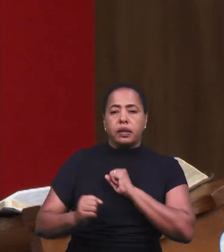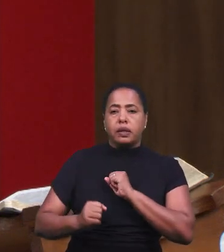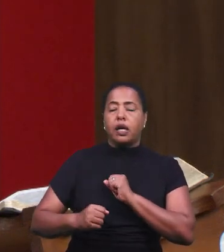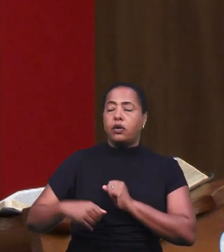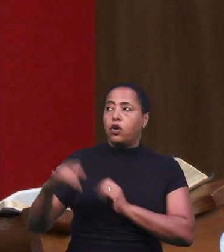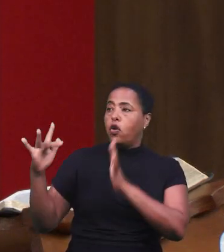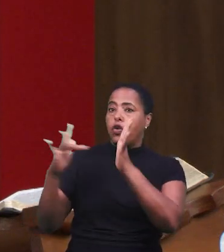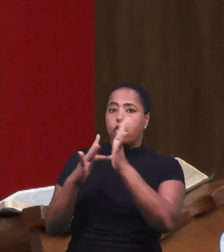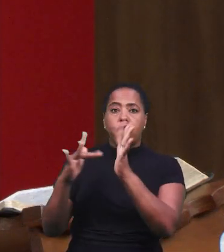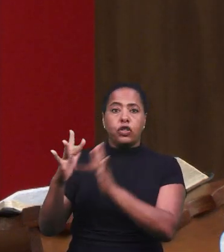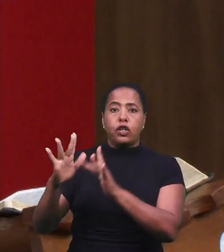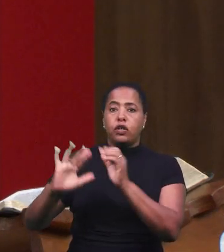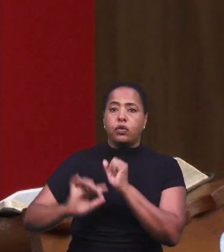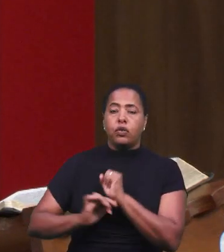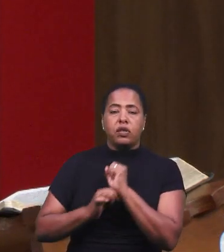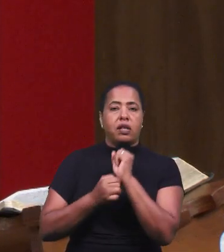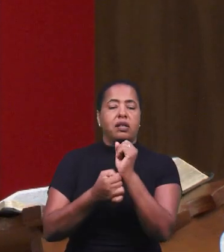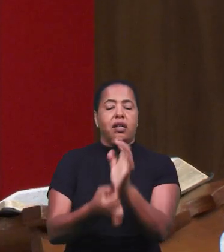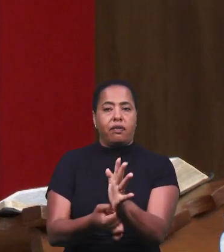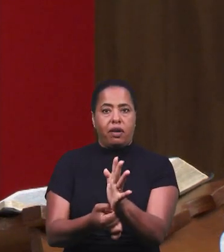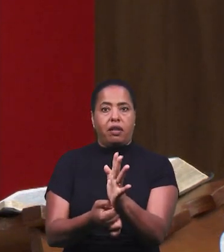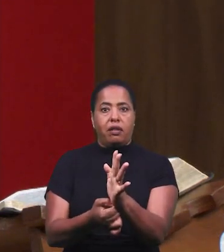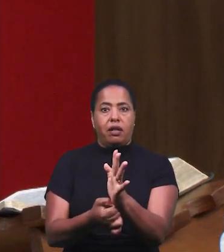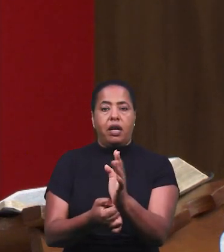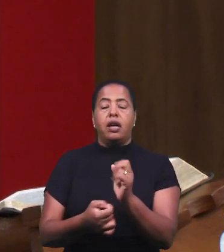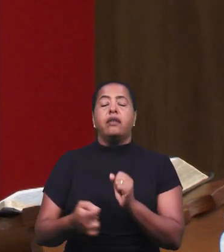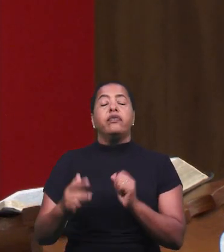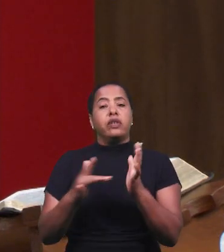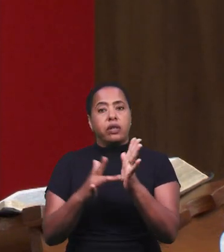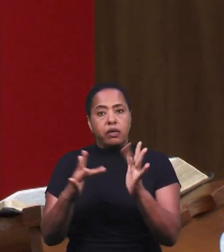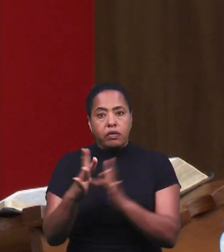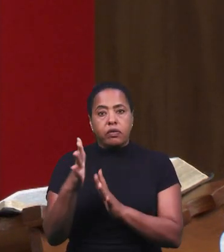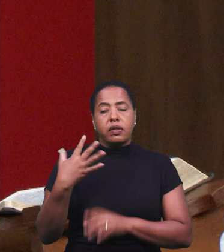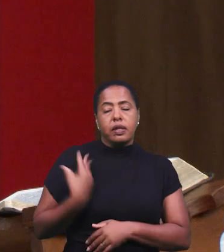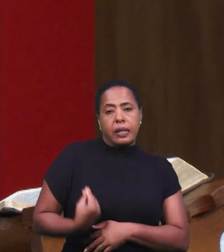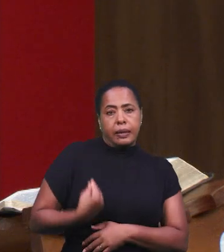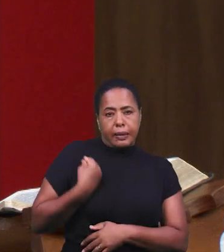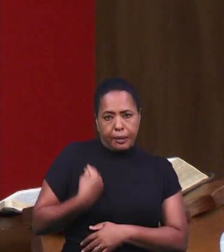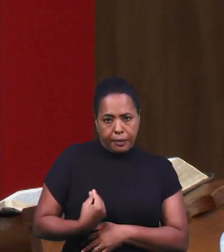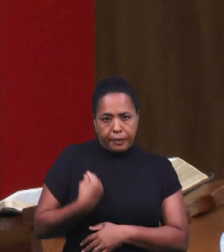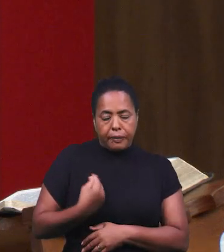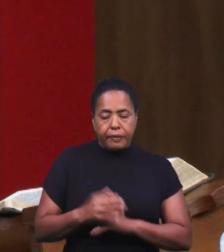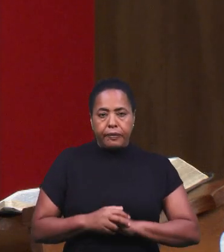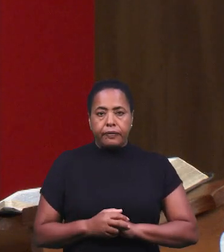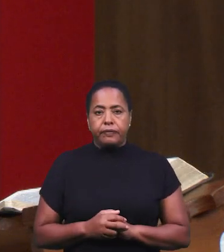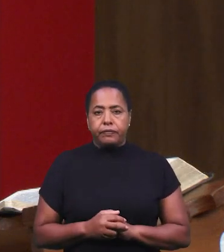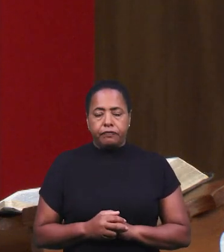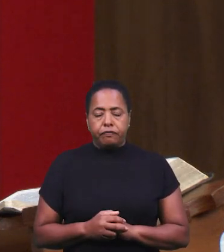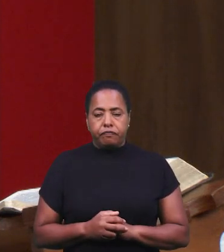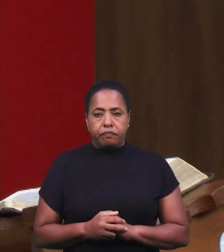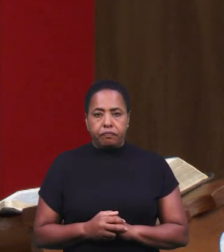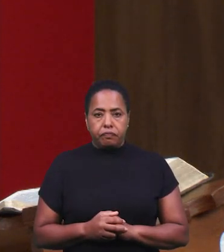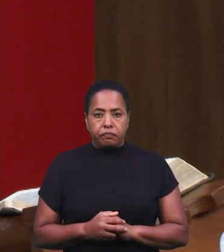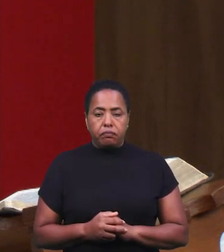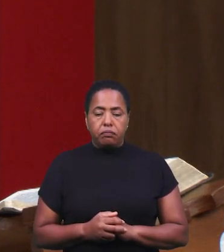está presente neste culto. Agora você pode estar participando deste culto pelo YouTube, pelo